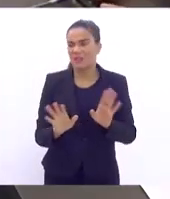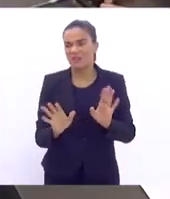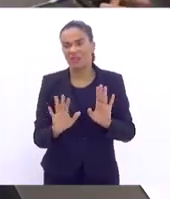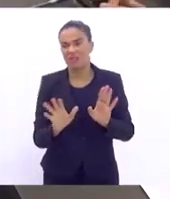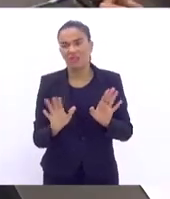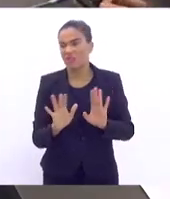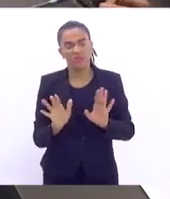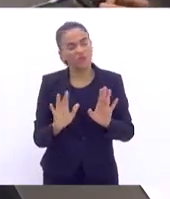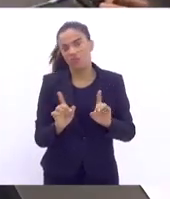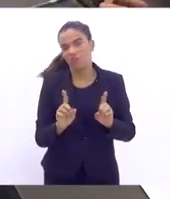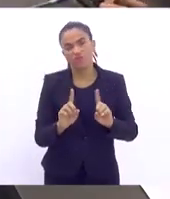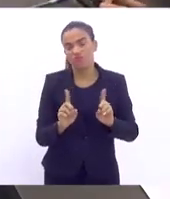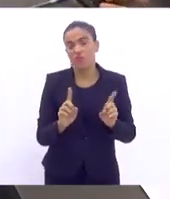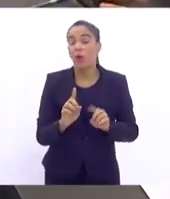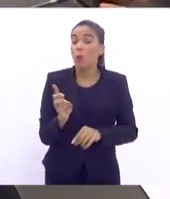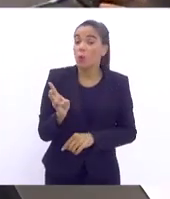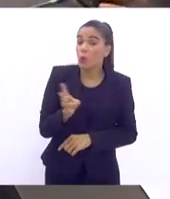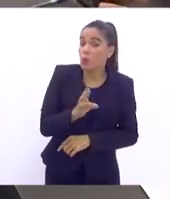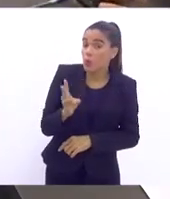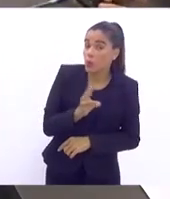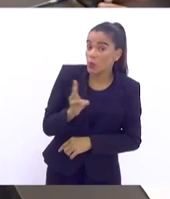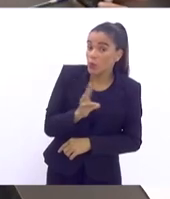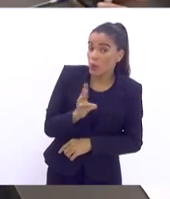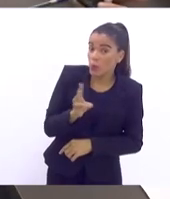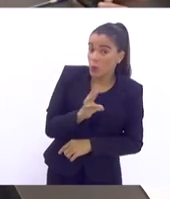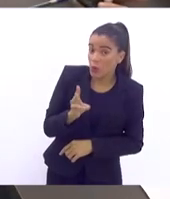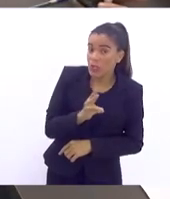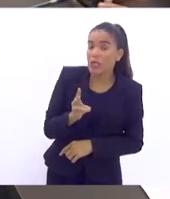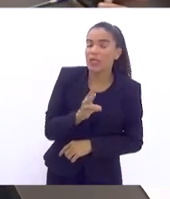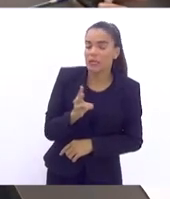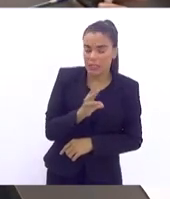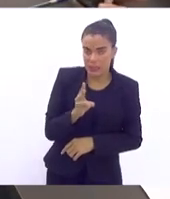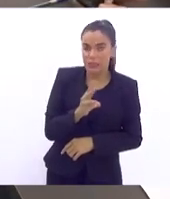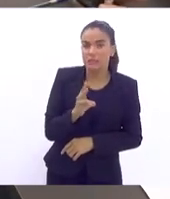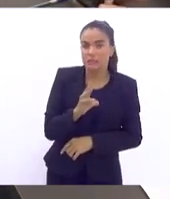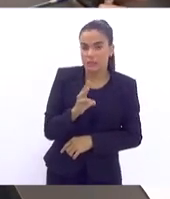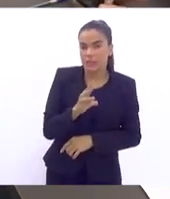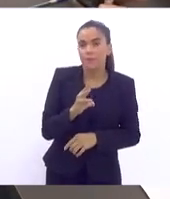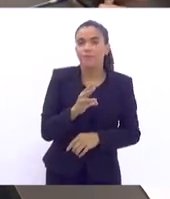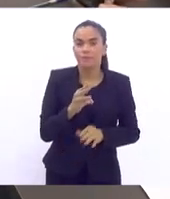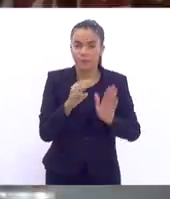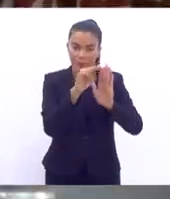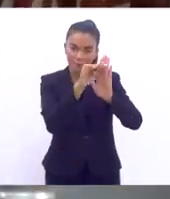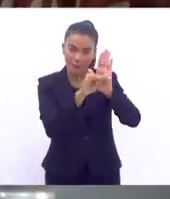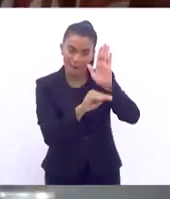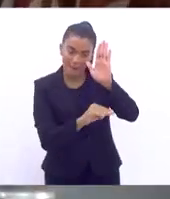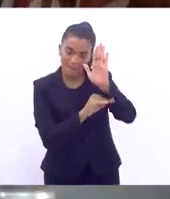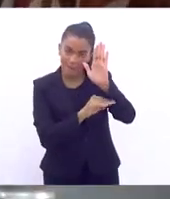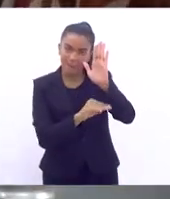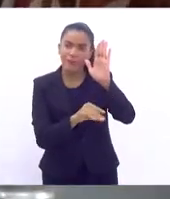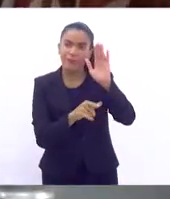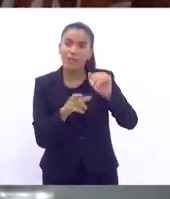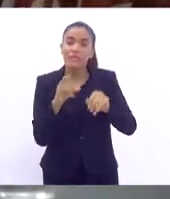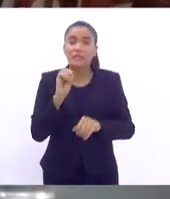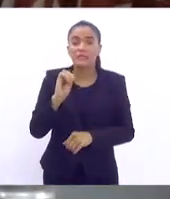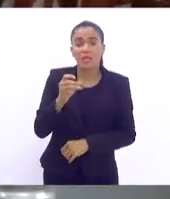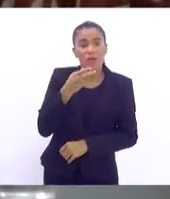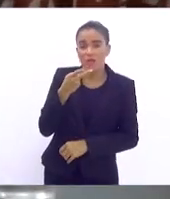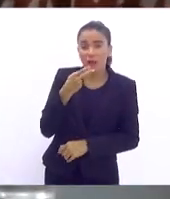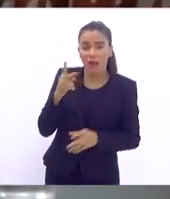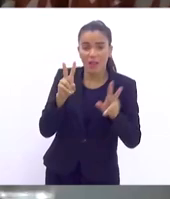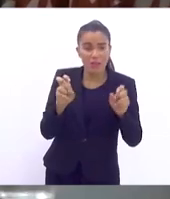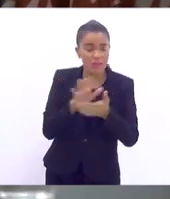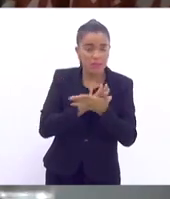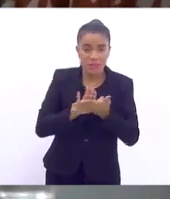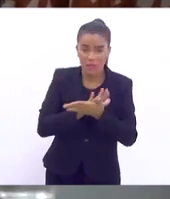não 33 da falta extraordinário 33 também tem possibilidade de não falar em covid trocar